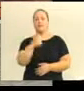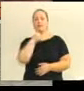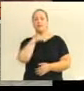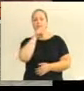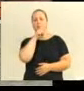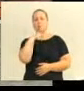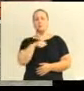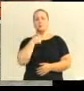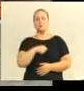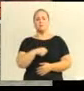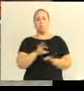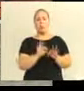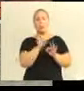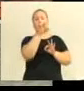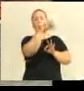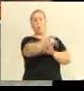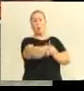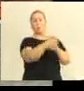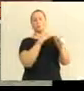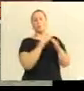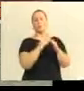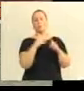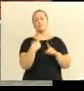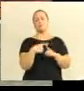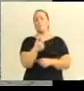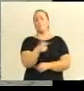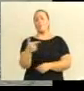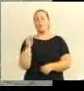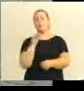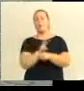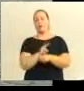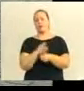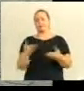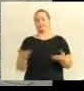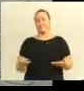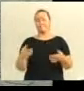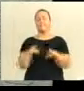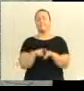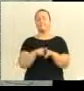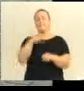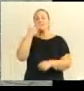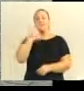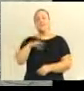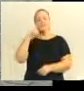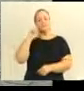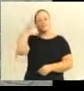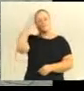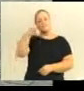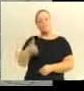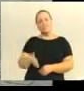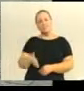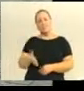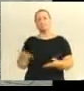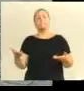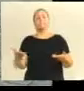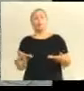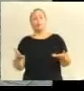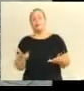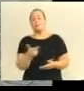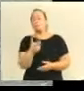outras creches o que estão sem vagas também as mães das crianças que faziam jornada ampliada que eram atendidas no contraturno onde esperamos que o poder público o vereador